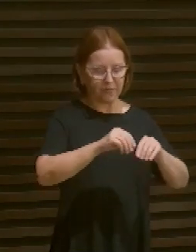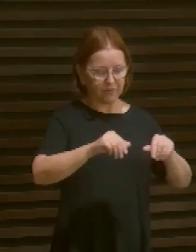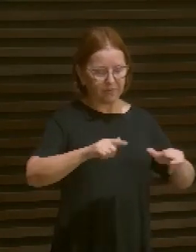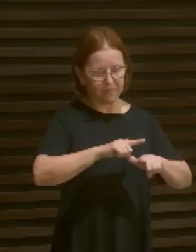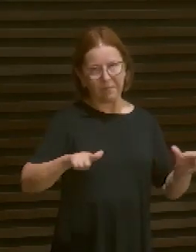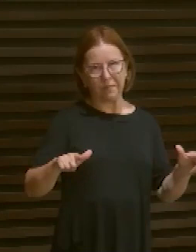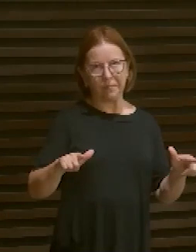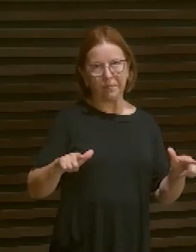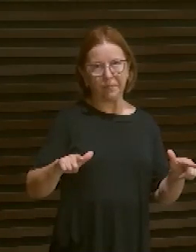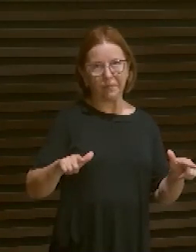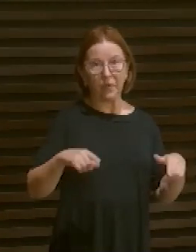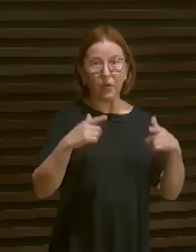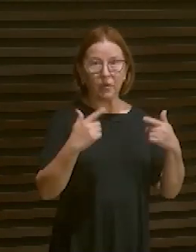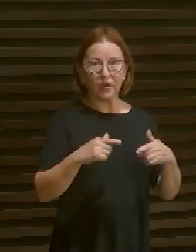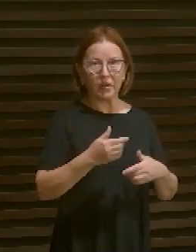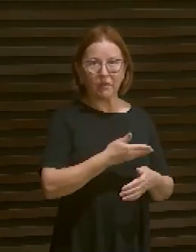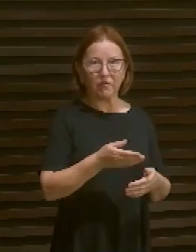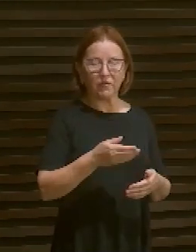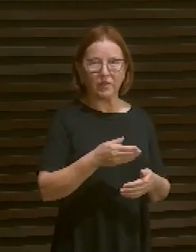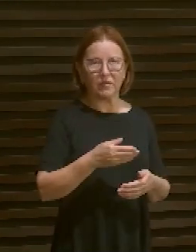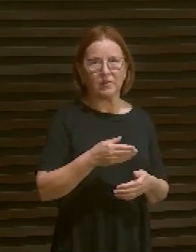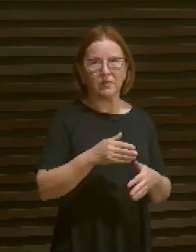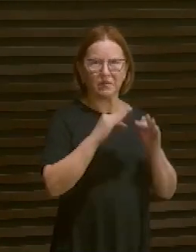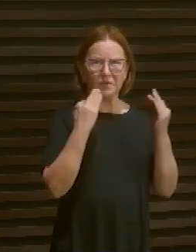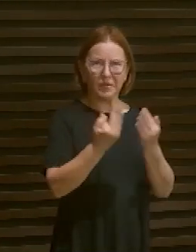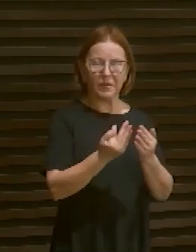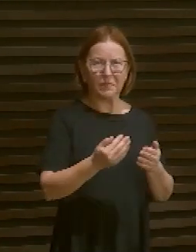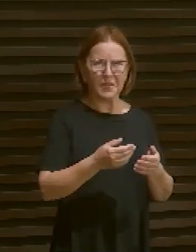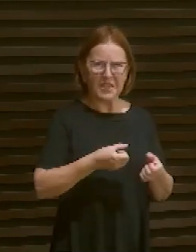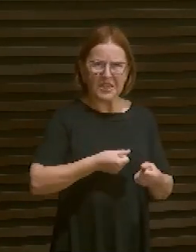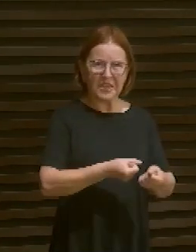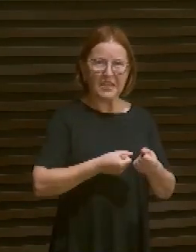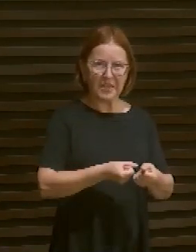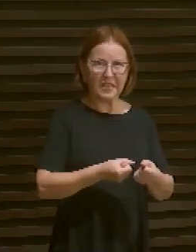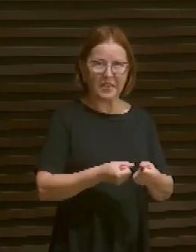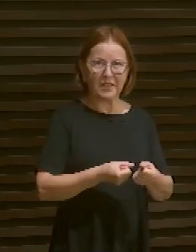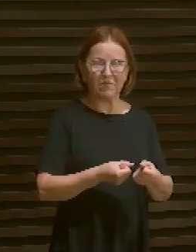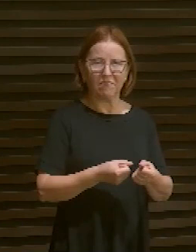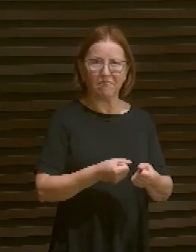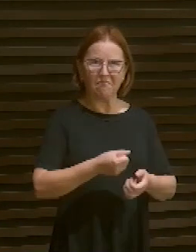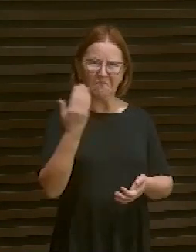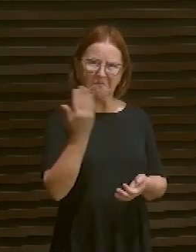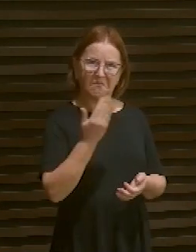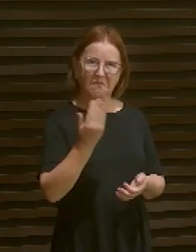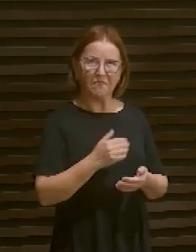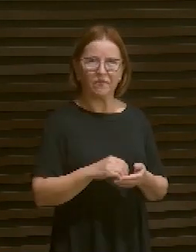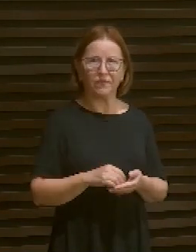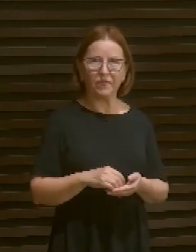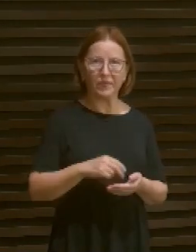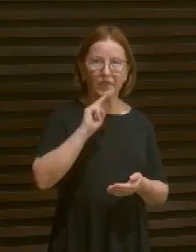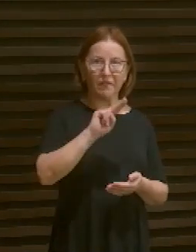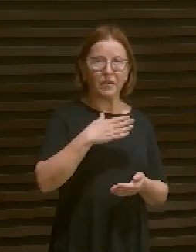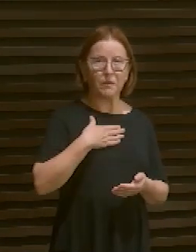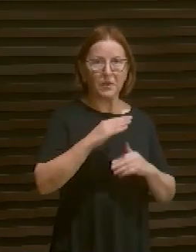deserto, onde vossos pais me tentaram, pondo-me à prova, e viram as